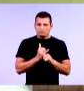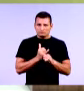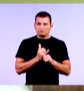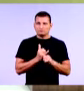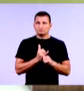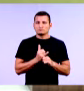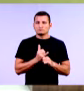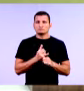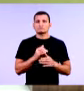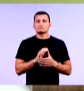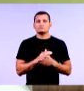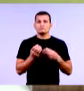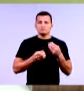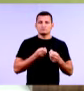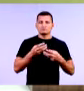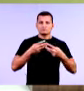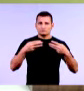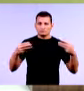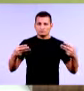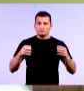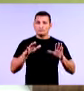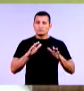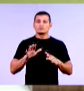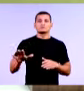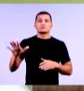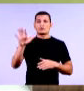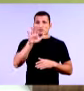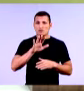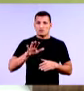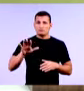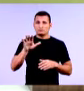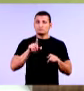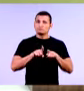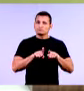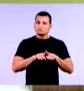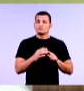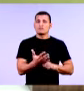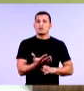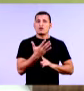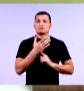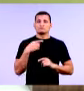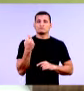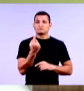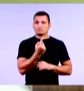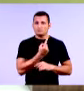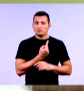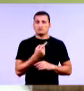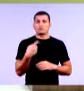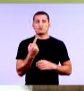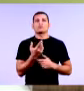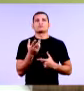de construção de redes, mas de um modo geral ela também termina servindo a nós, né? Então quando nós utilizamos